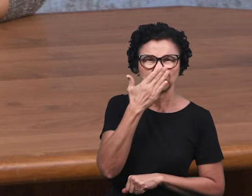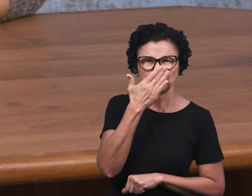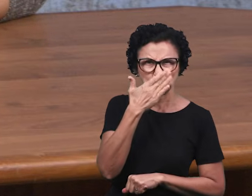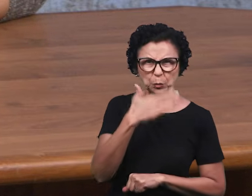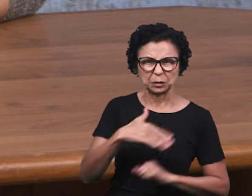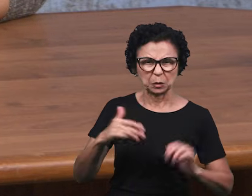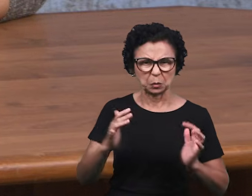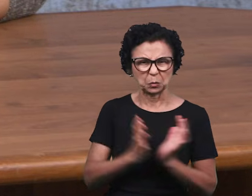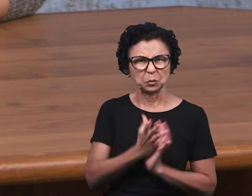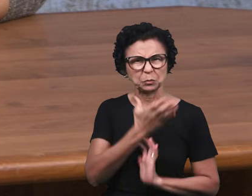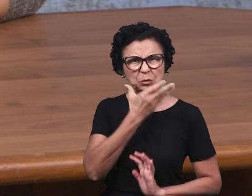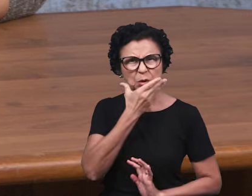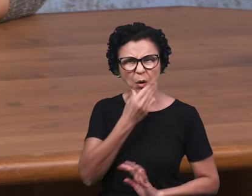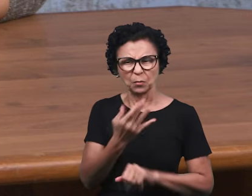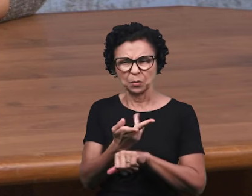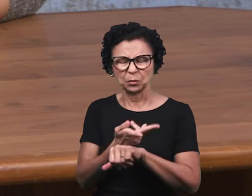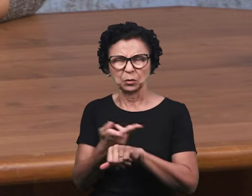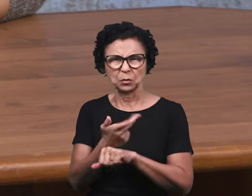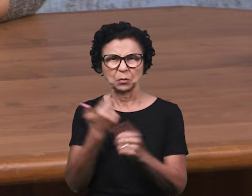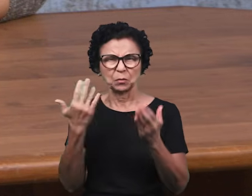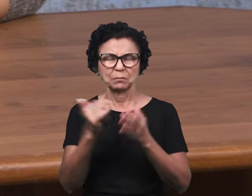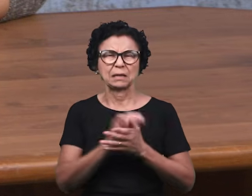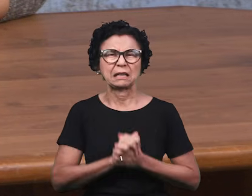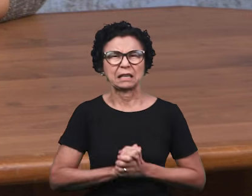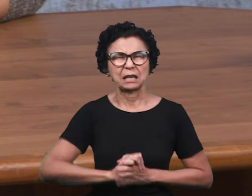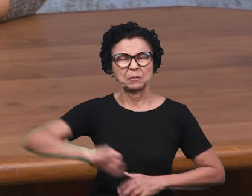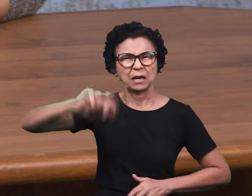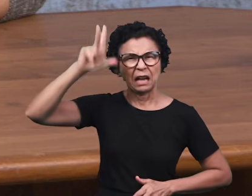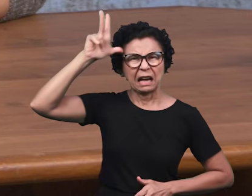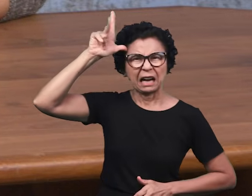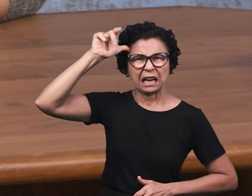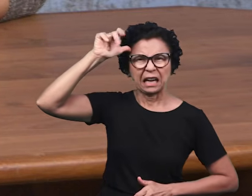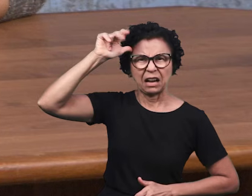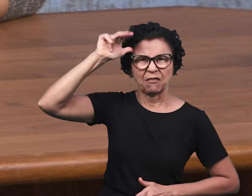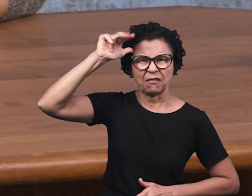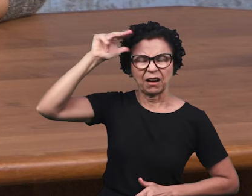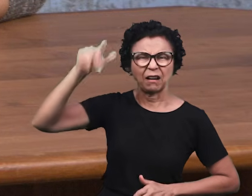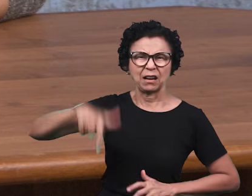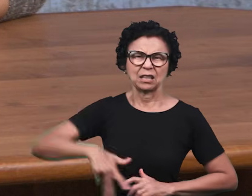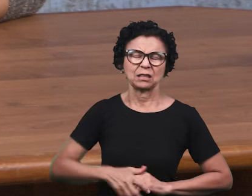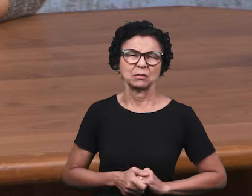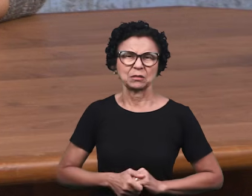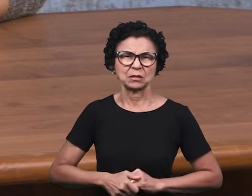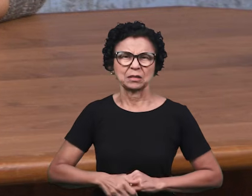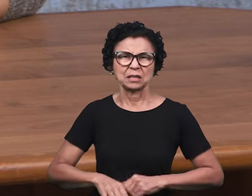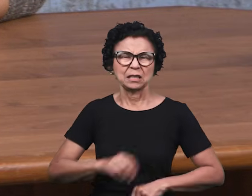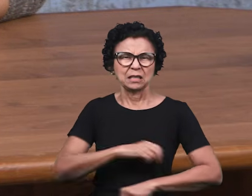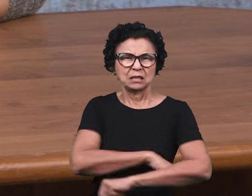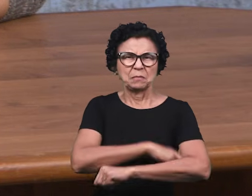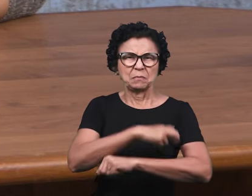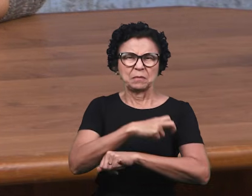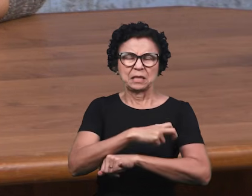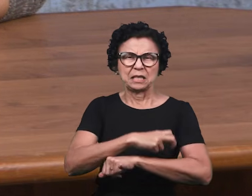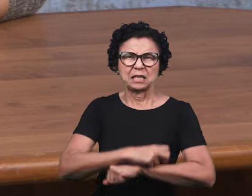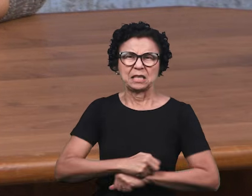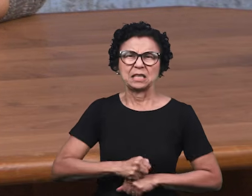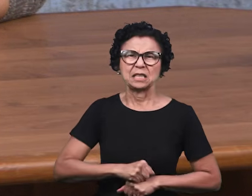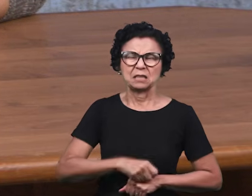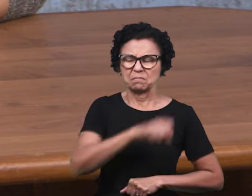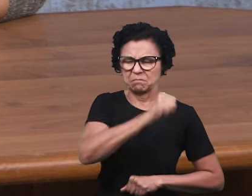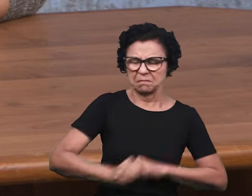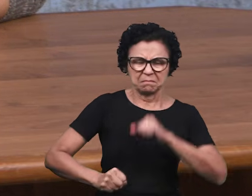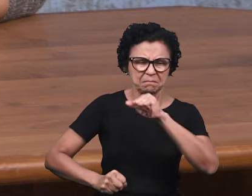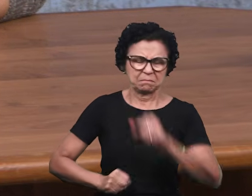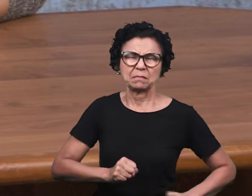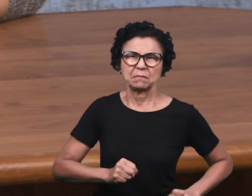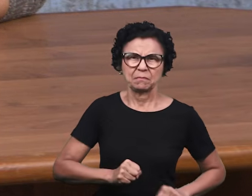bandos. Como cavalos bem fartos levantam-se pela manhã, rinchando cada um a